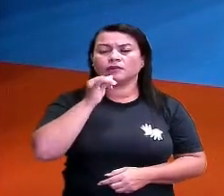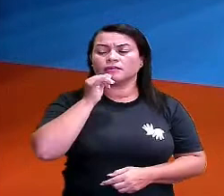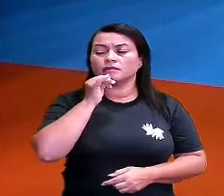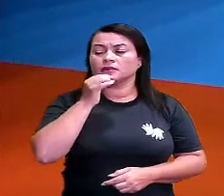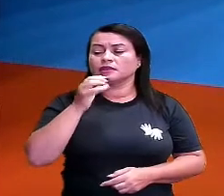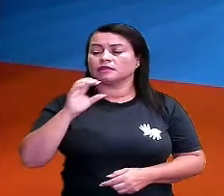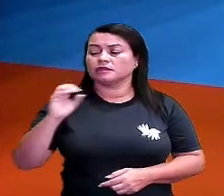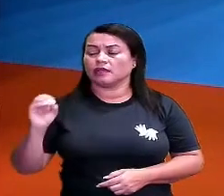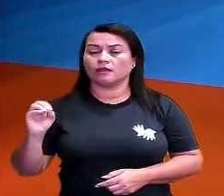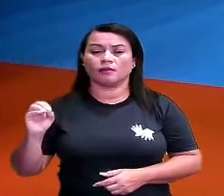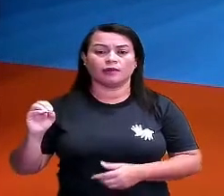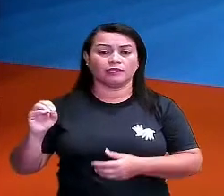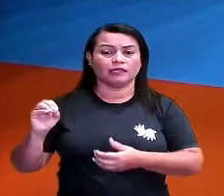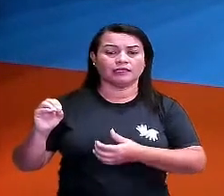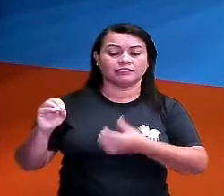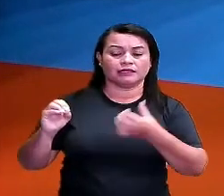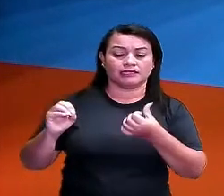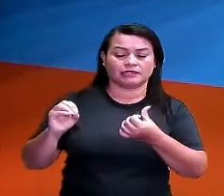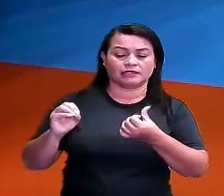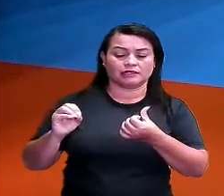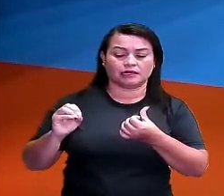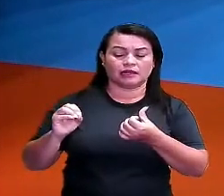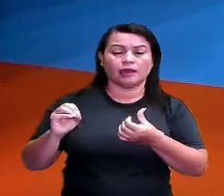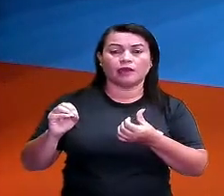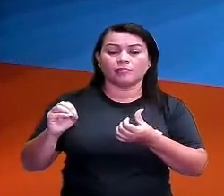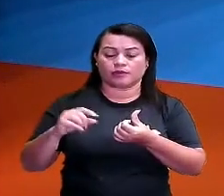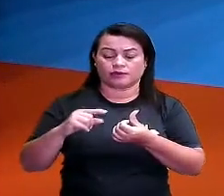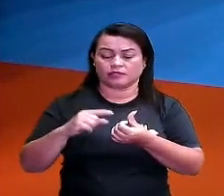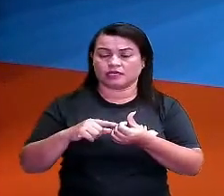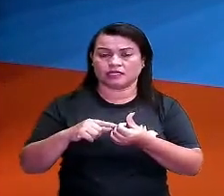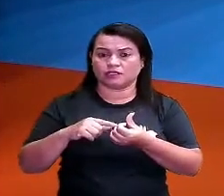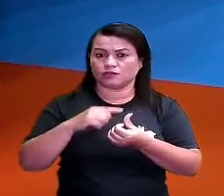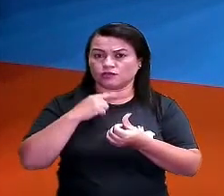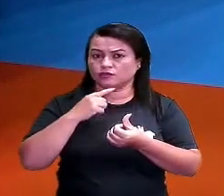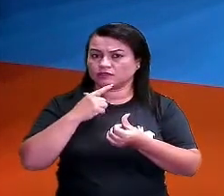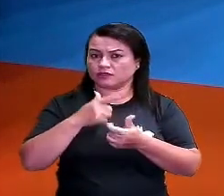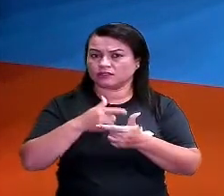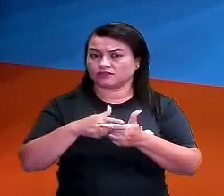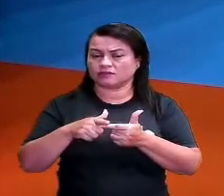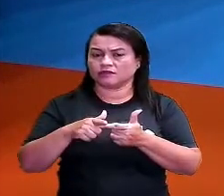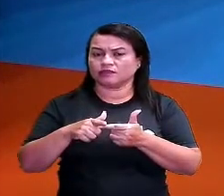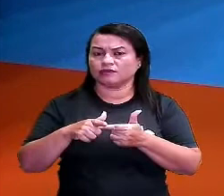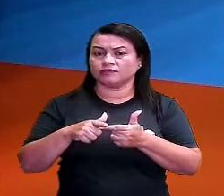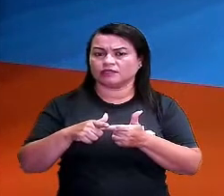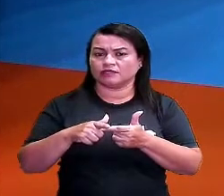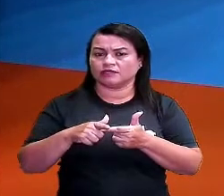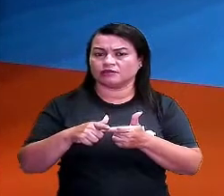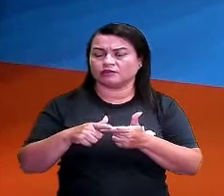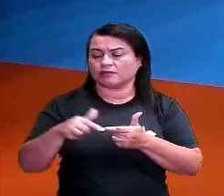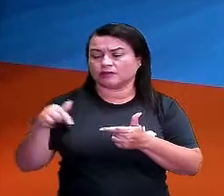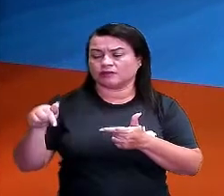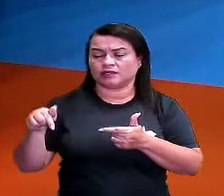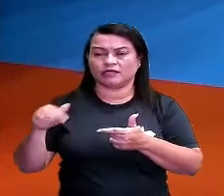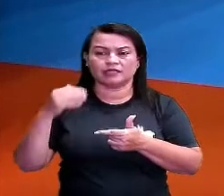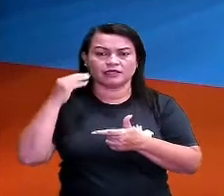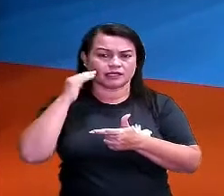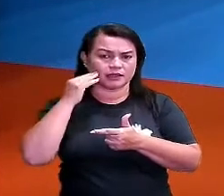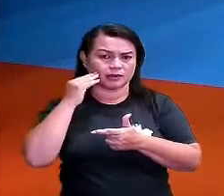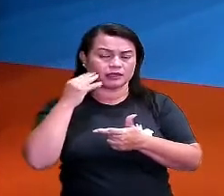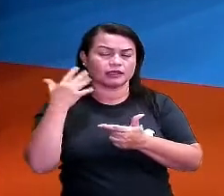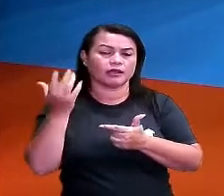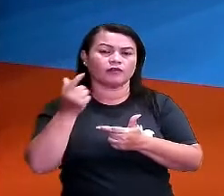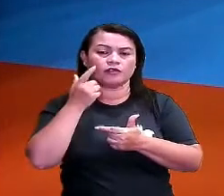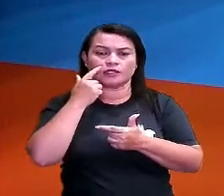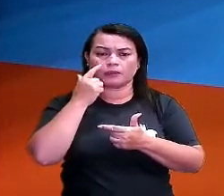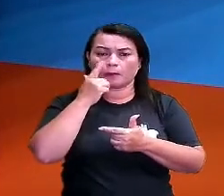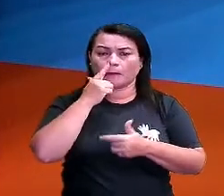e 6. Não é verdade? Porque o 6 eu não vou poder dividir dentro do conjunto dos números naturais pelo 7. Beleza? Então,